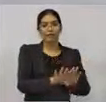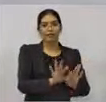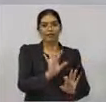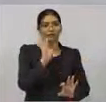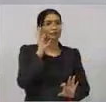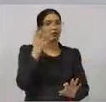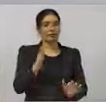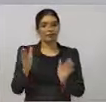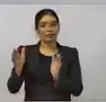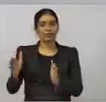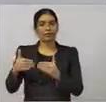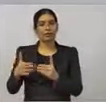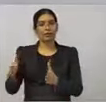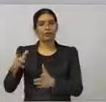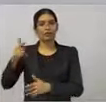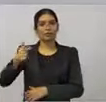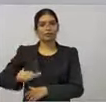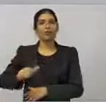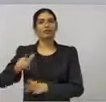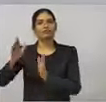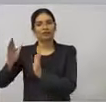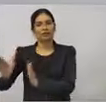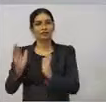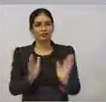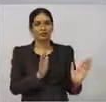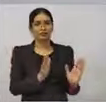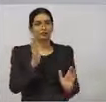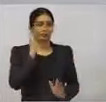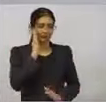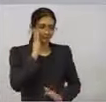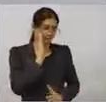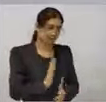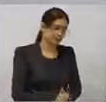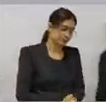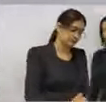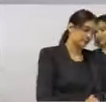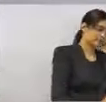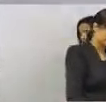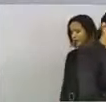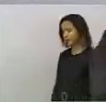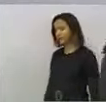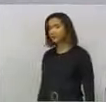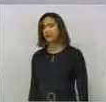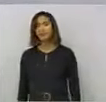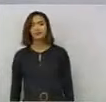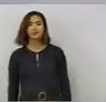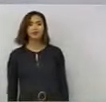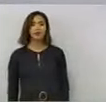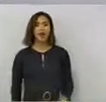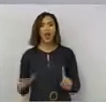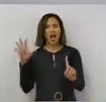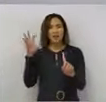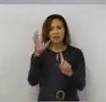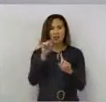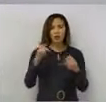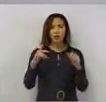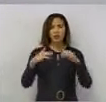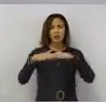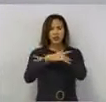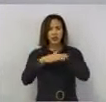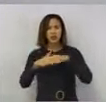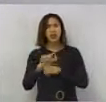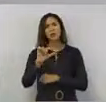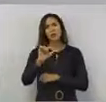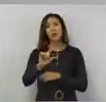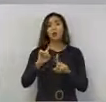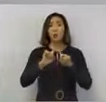tranquilo. É, qual será o impacto do trânsito? O impacto do trânsito vai ser mínimo, mas vai ser muito grande a